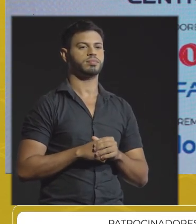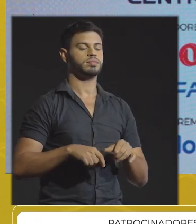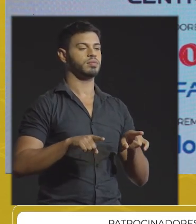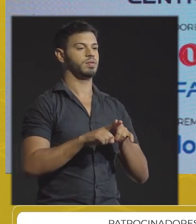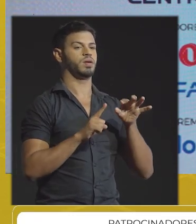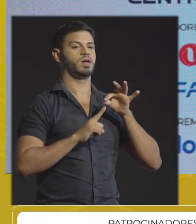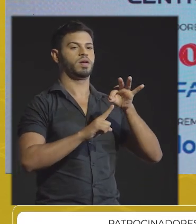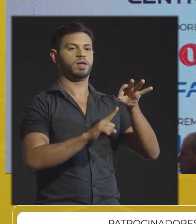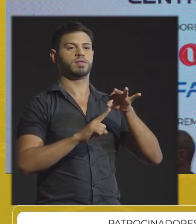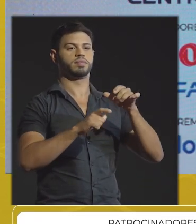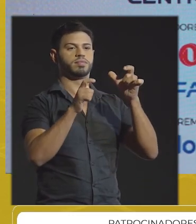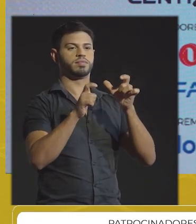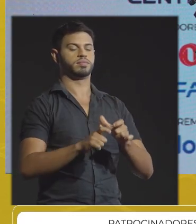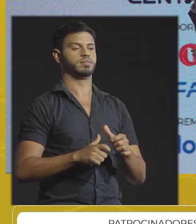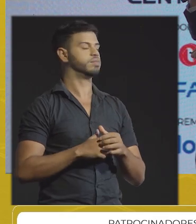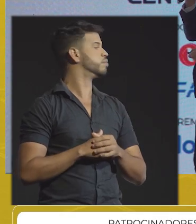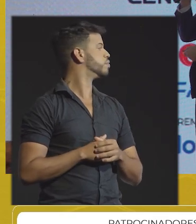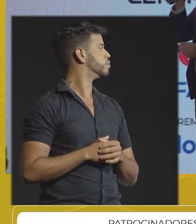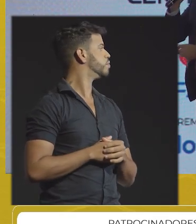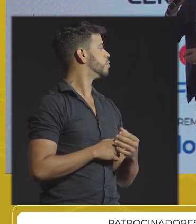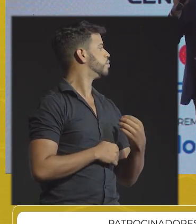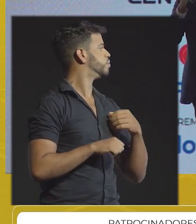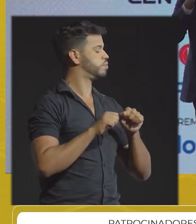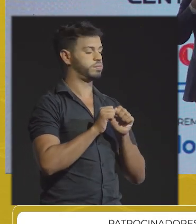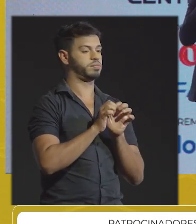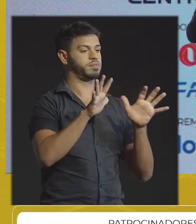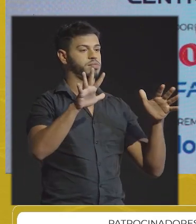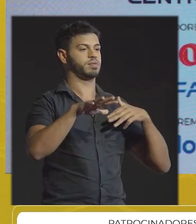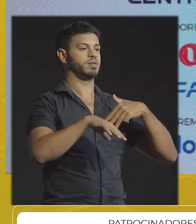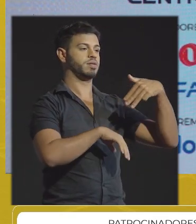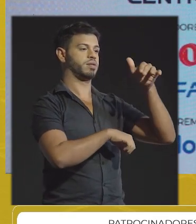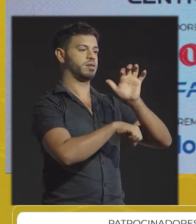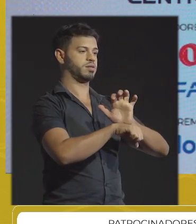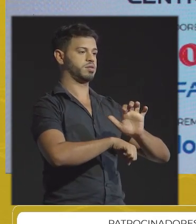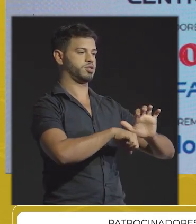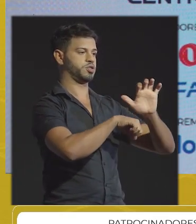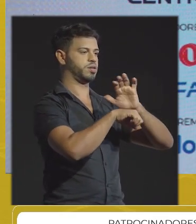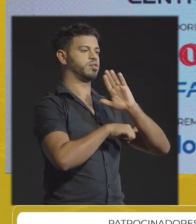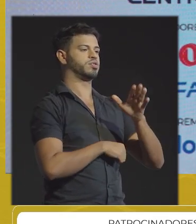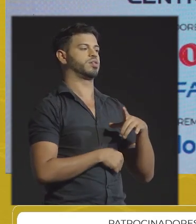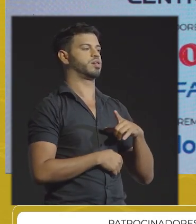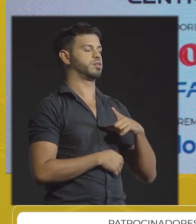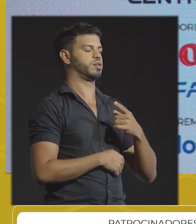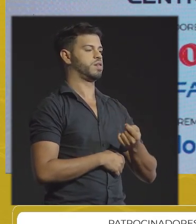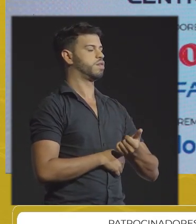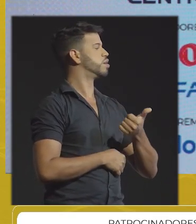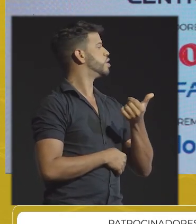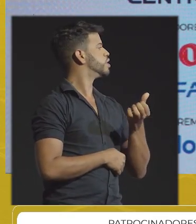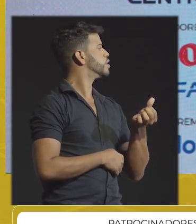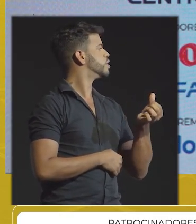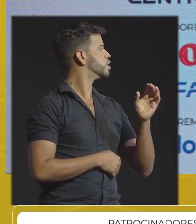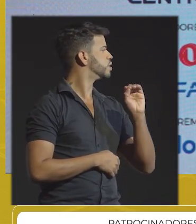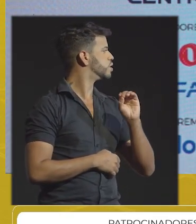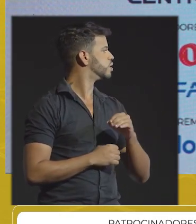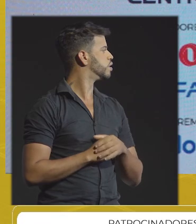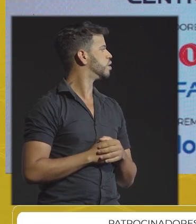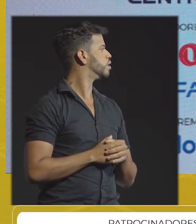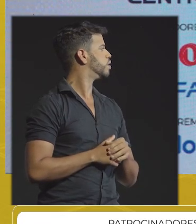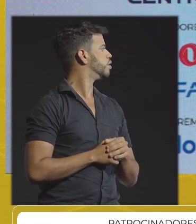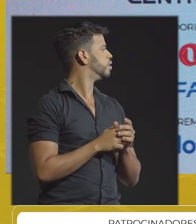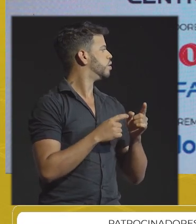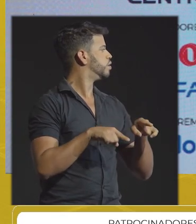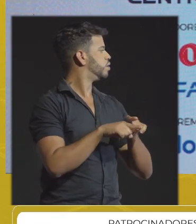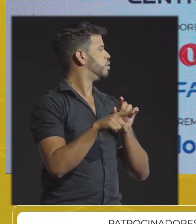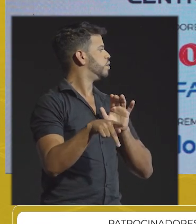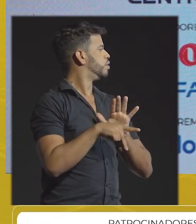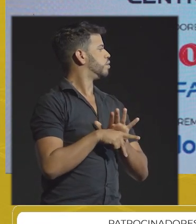localização das usinas né estão distribuídos aí nesses três estados Já são quase 60 MW de usinas